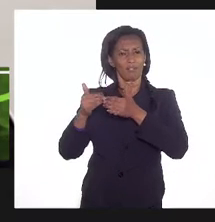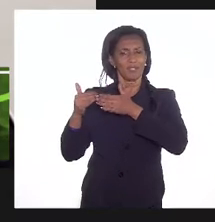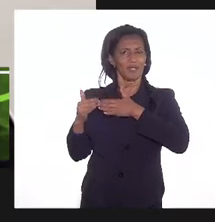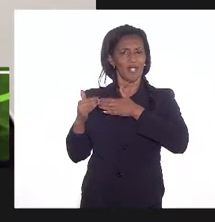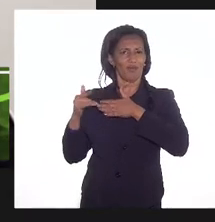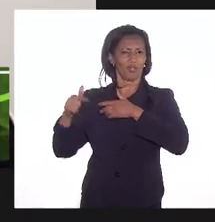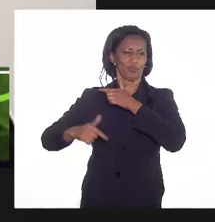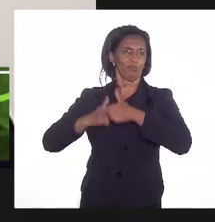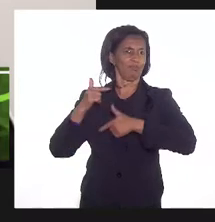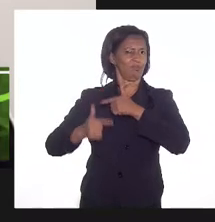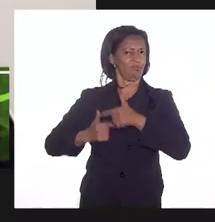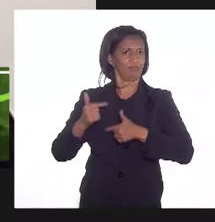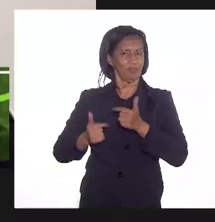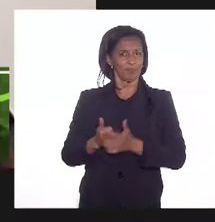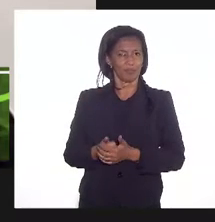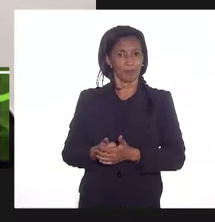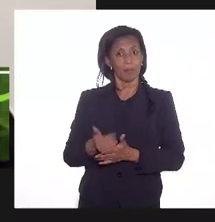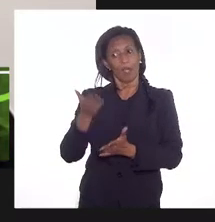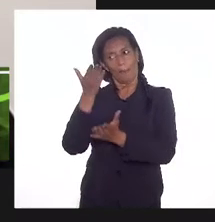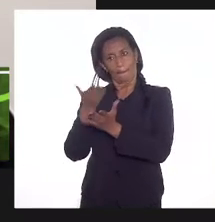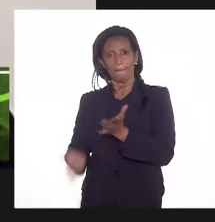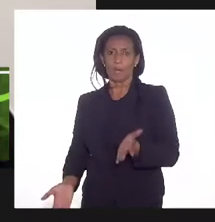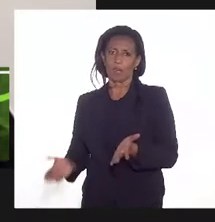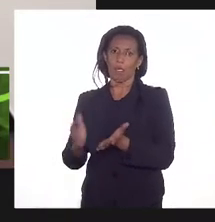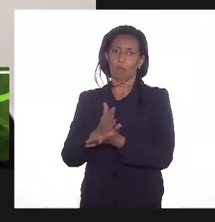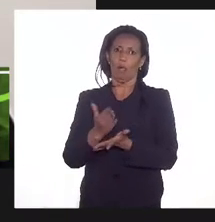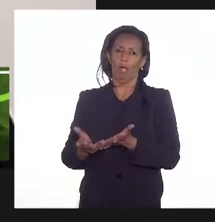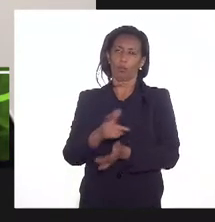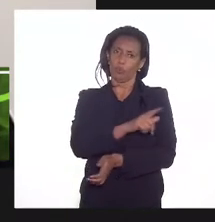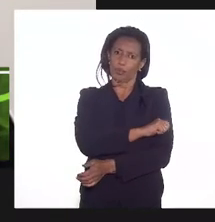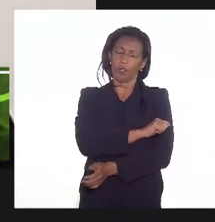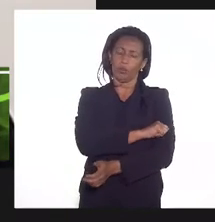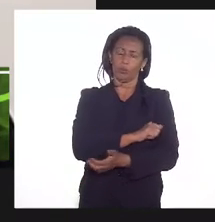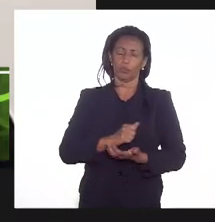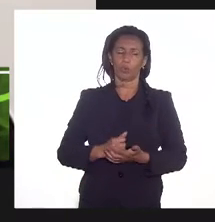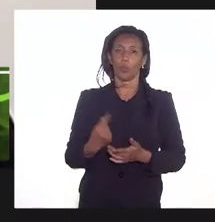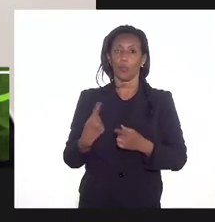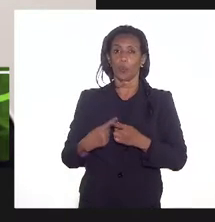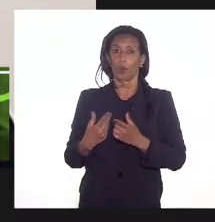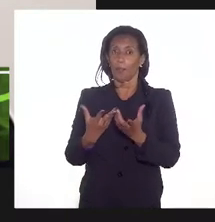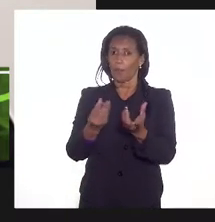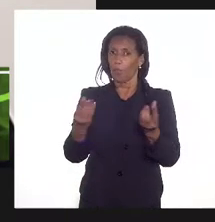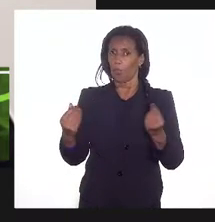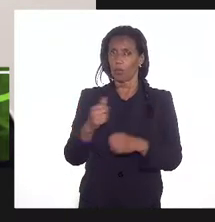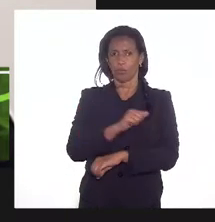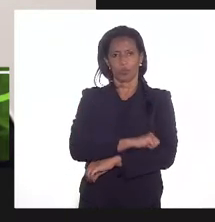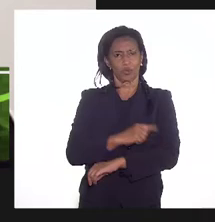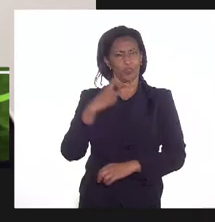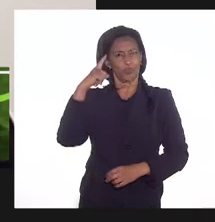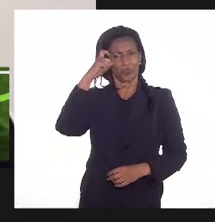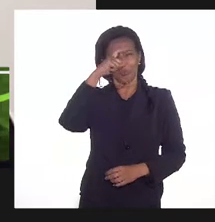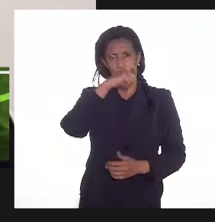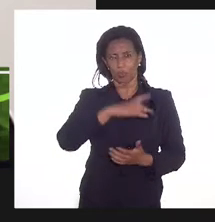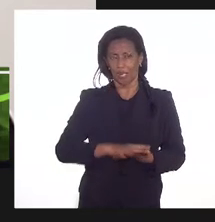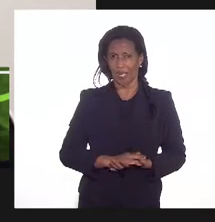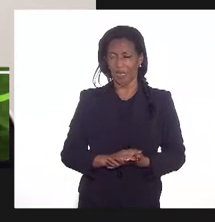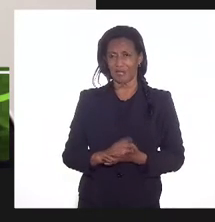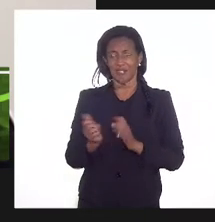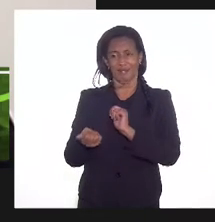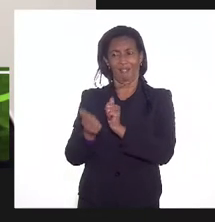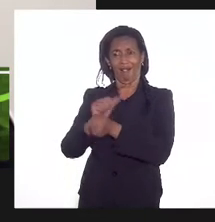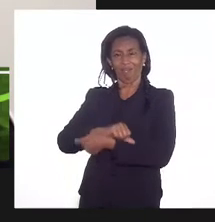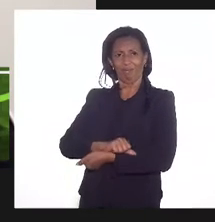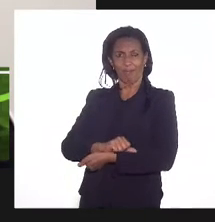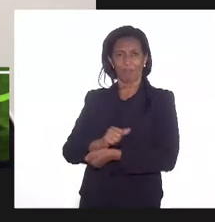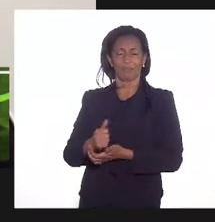tarefa perdemos alguns alunos evidentemente porque muitos tiveram dificuldade de se adaptar